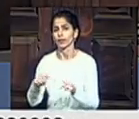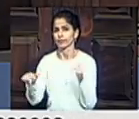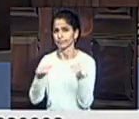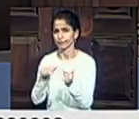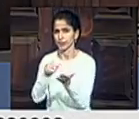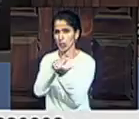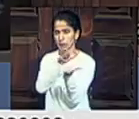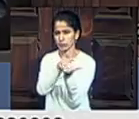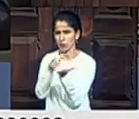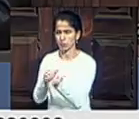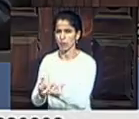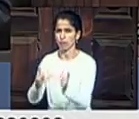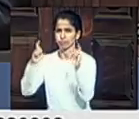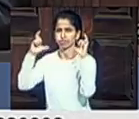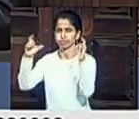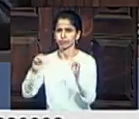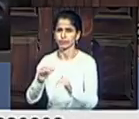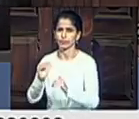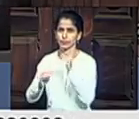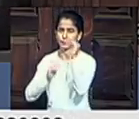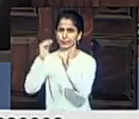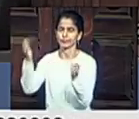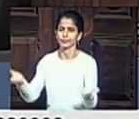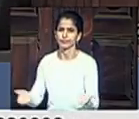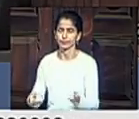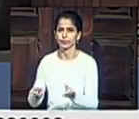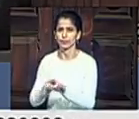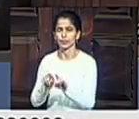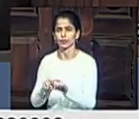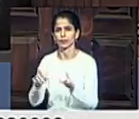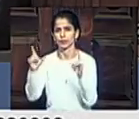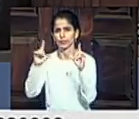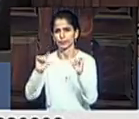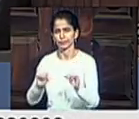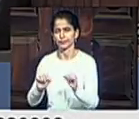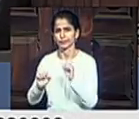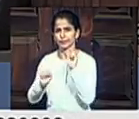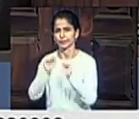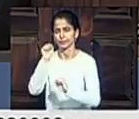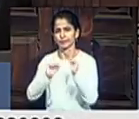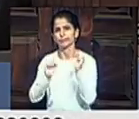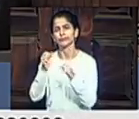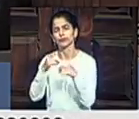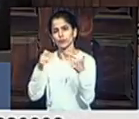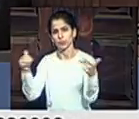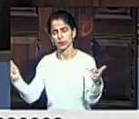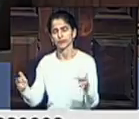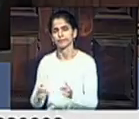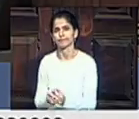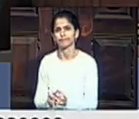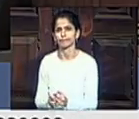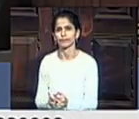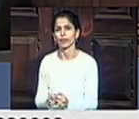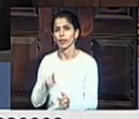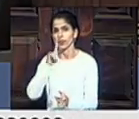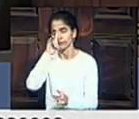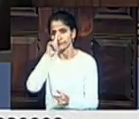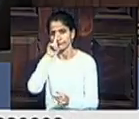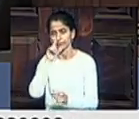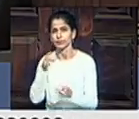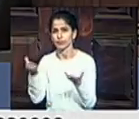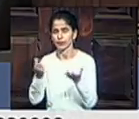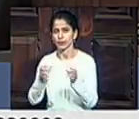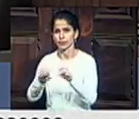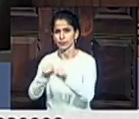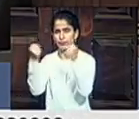e afastando a diminuição da atividade econômica. O setor público está quebrado, senhor deputado. Querem quebrar